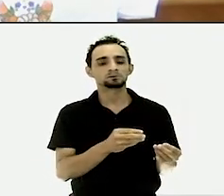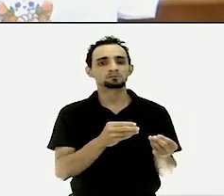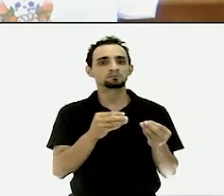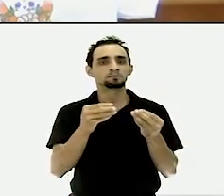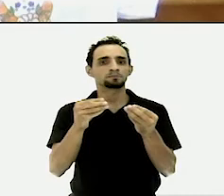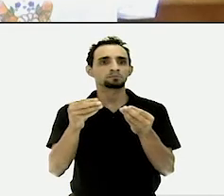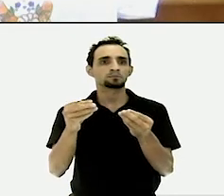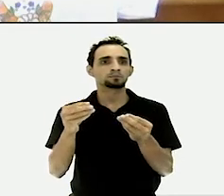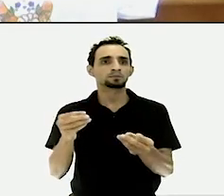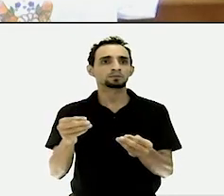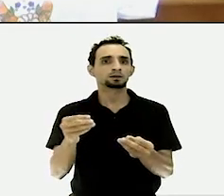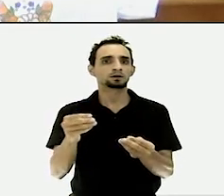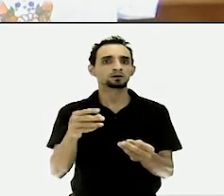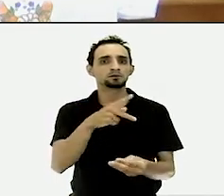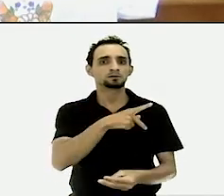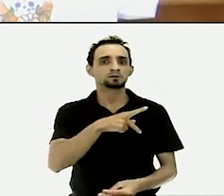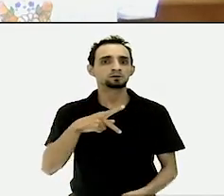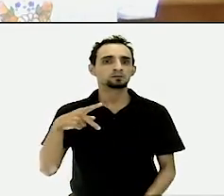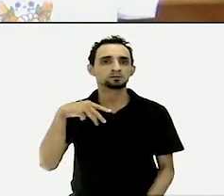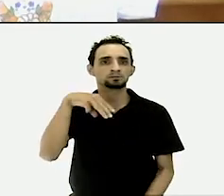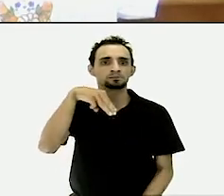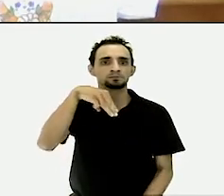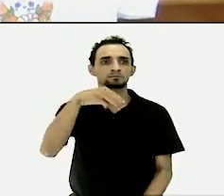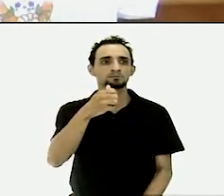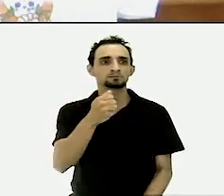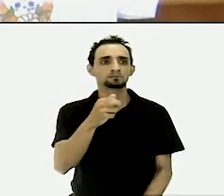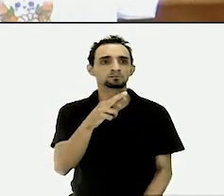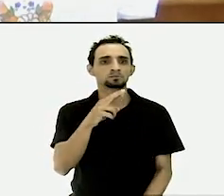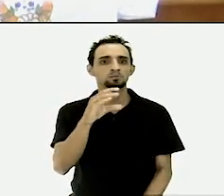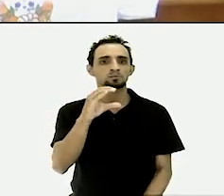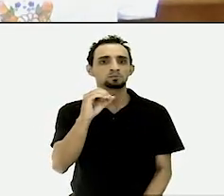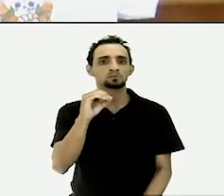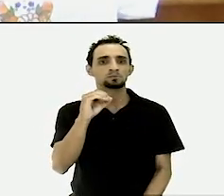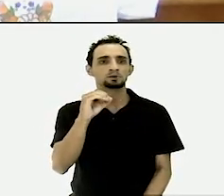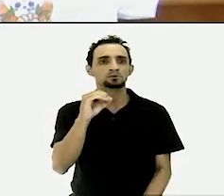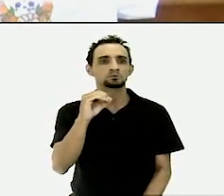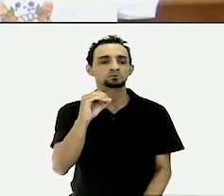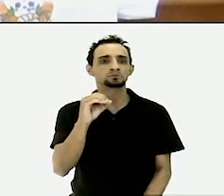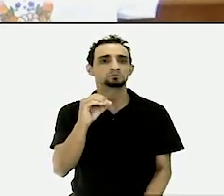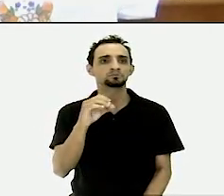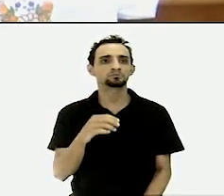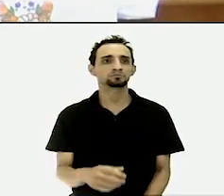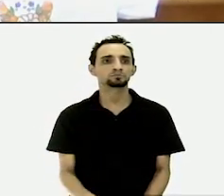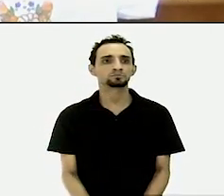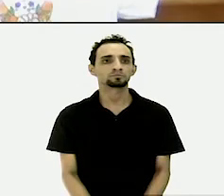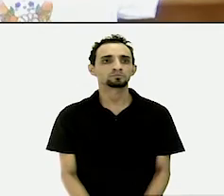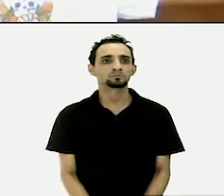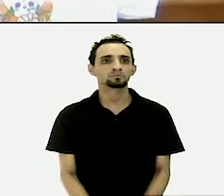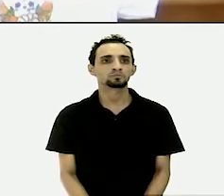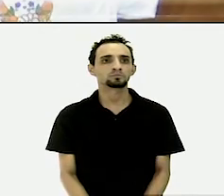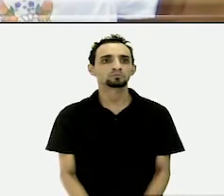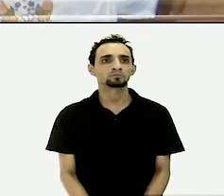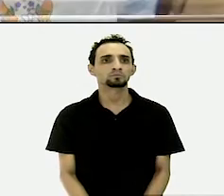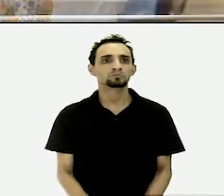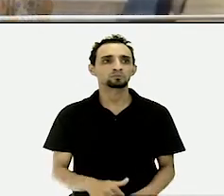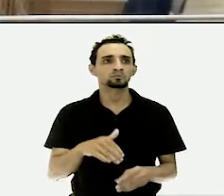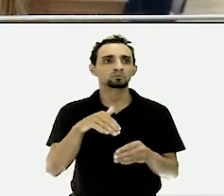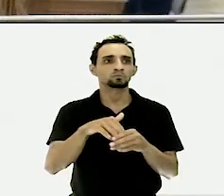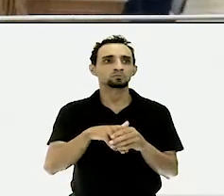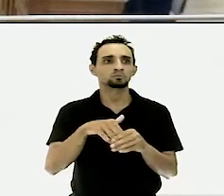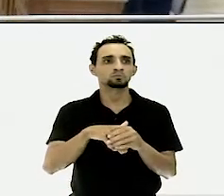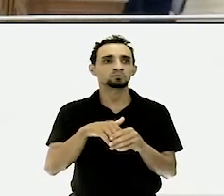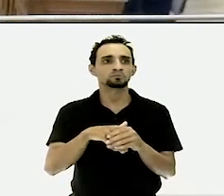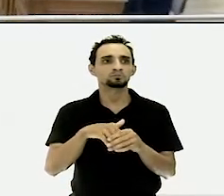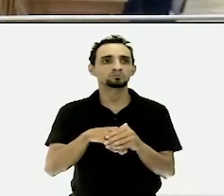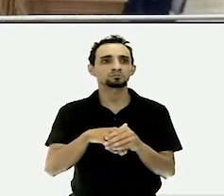mérito aos agentes do Corpo de Bombeiros da cidade de Agudos. Projeto está em discussão.